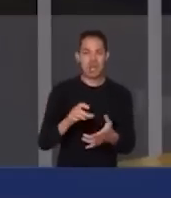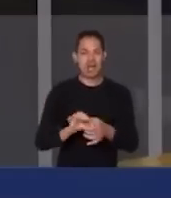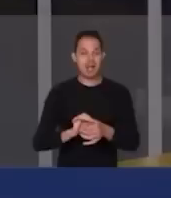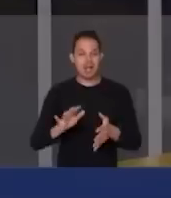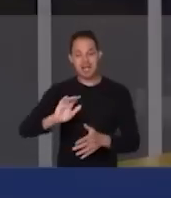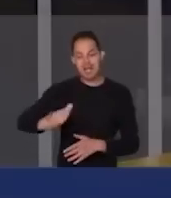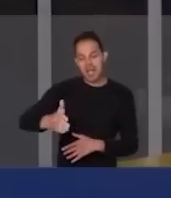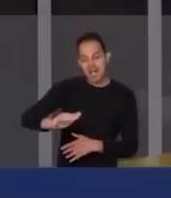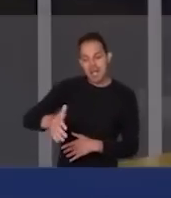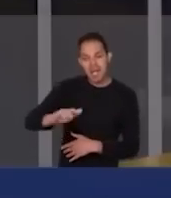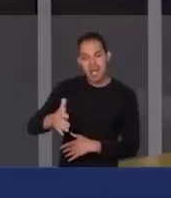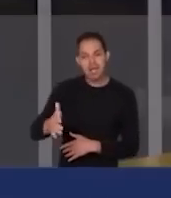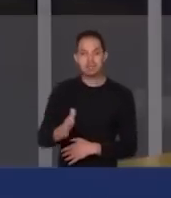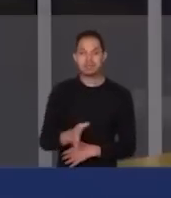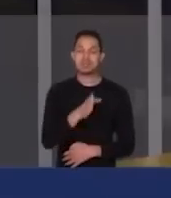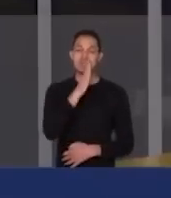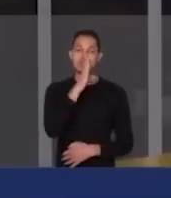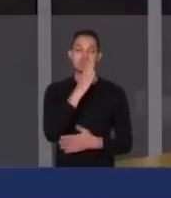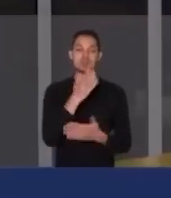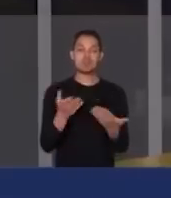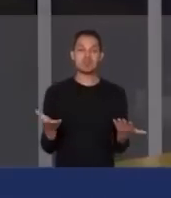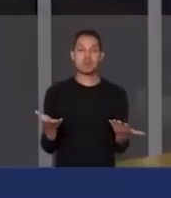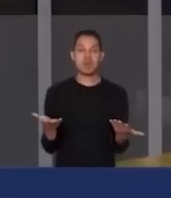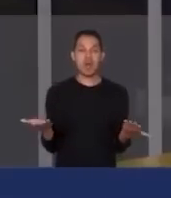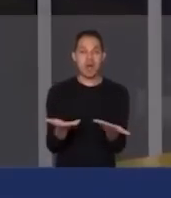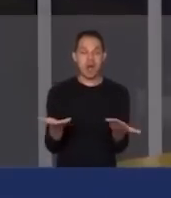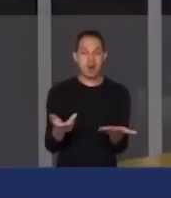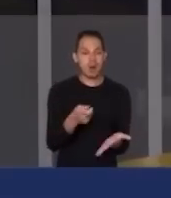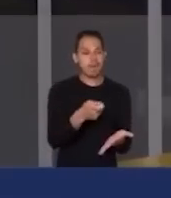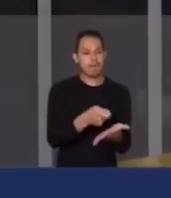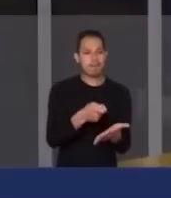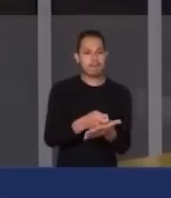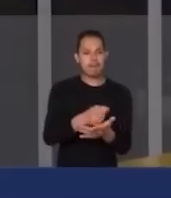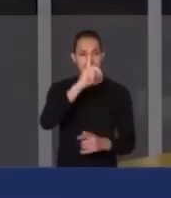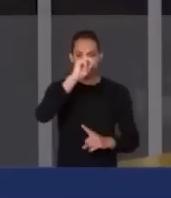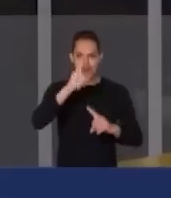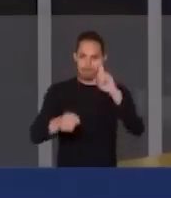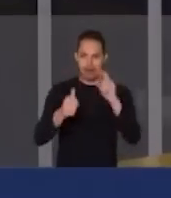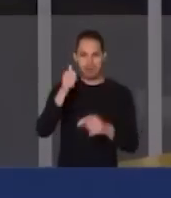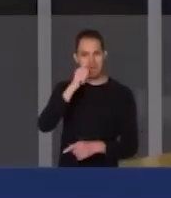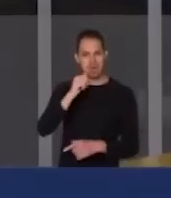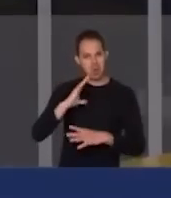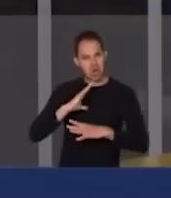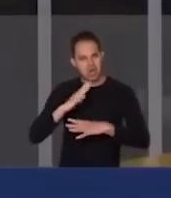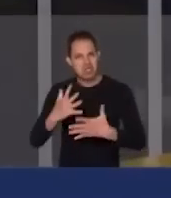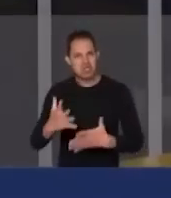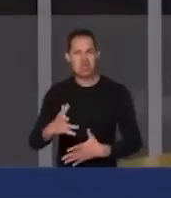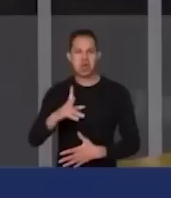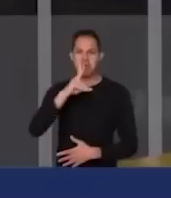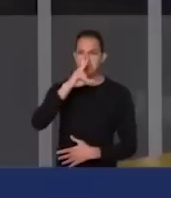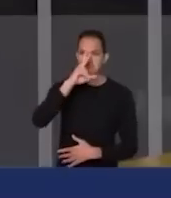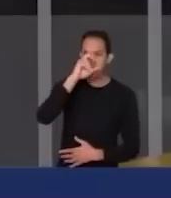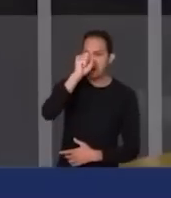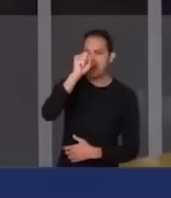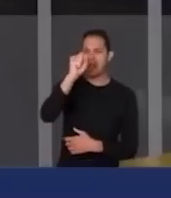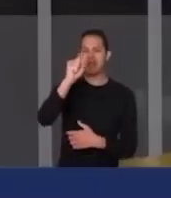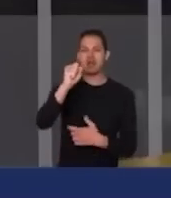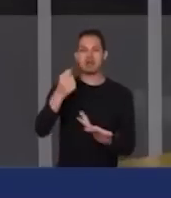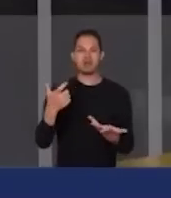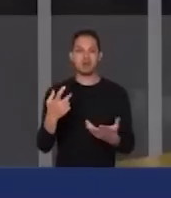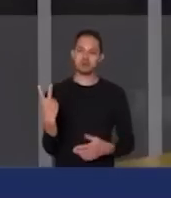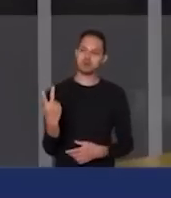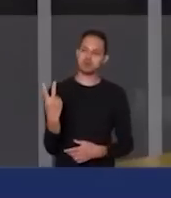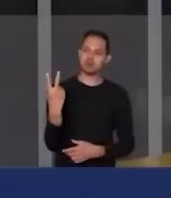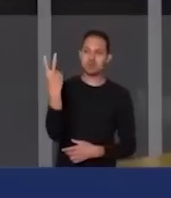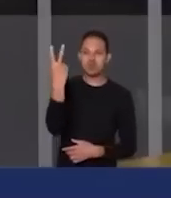poder fazer falas preconceituosas, criminosas ou intolerantes. Quem vai definir se ele vai ser cassado ou não